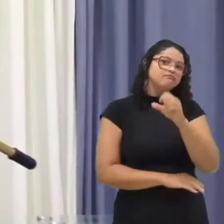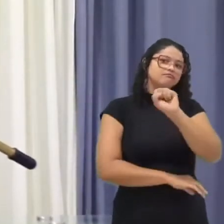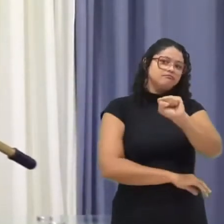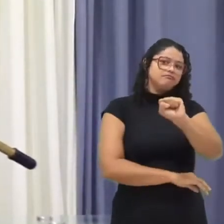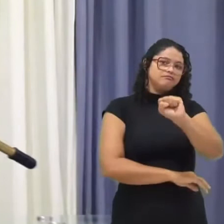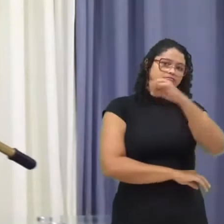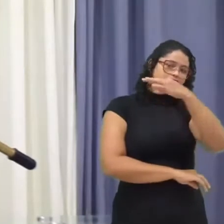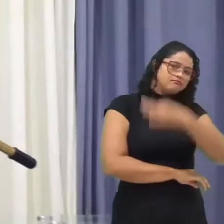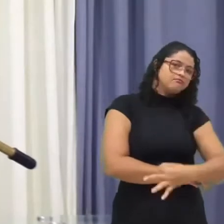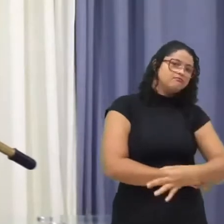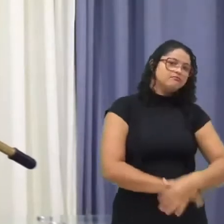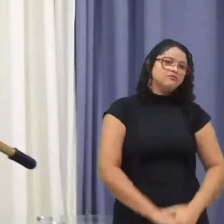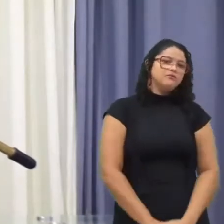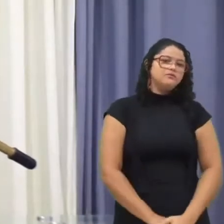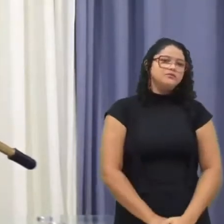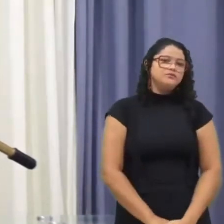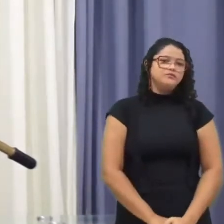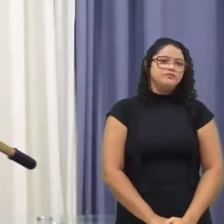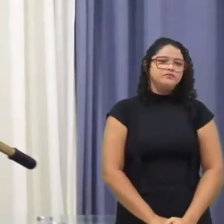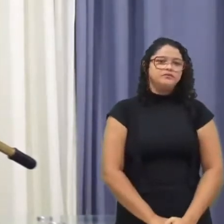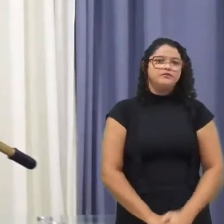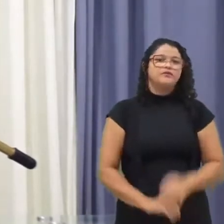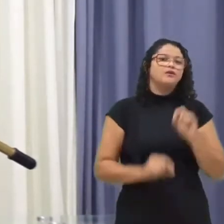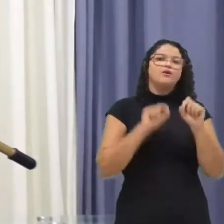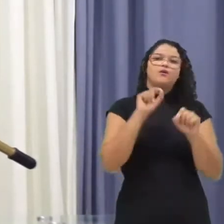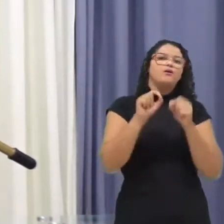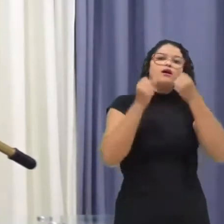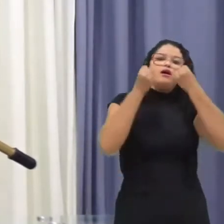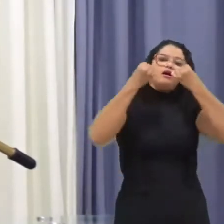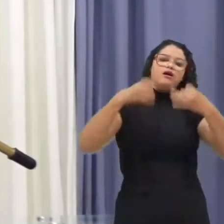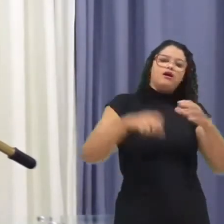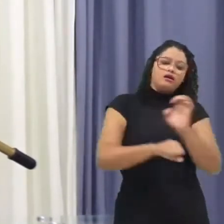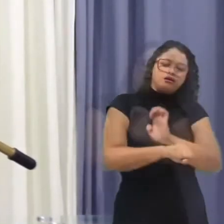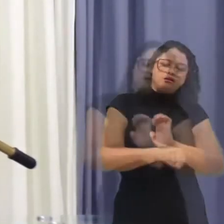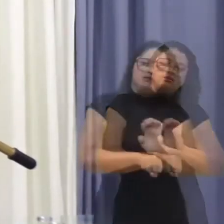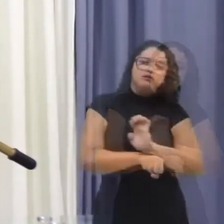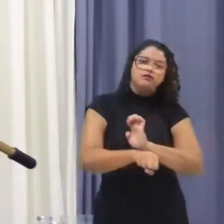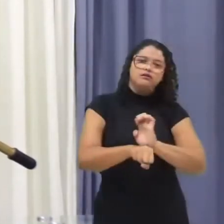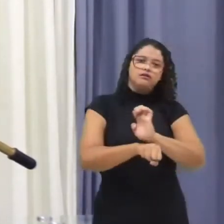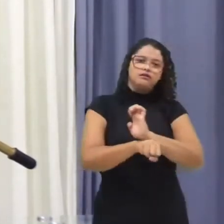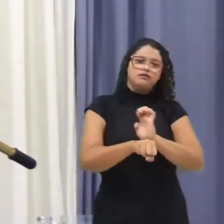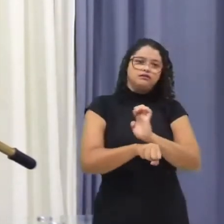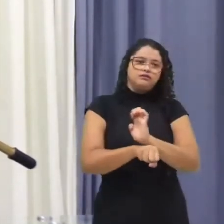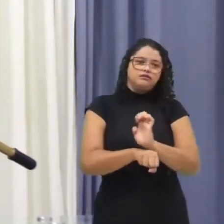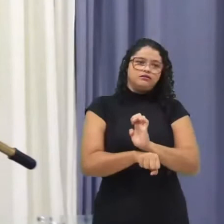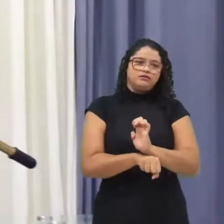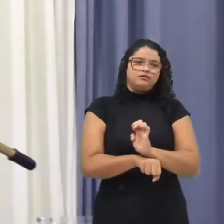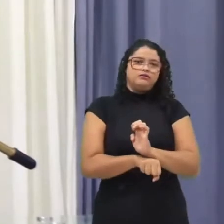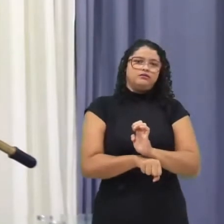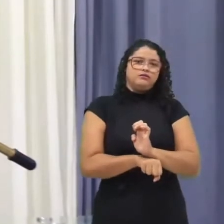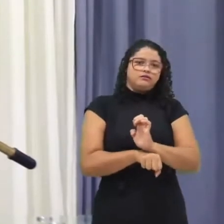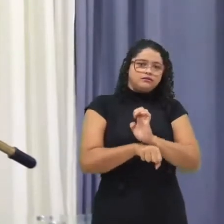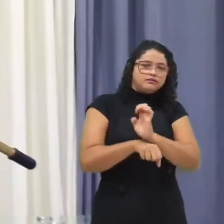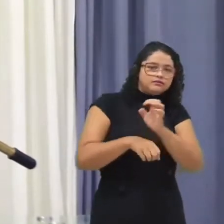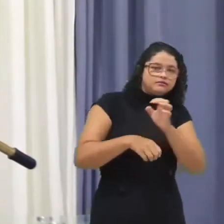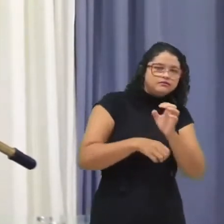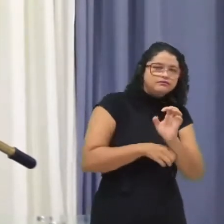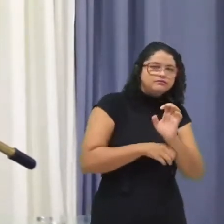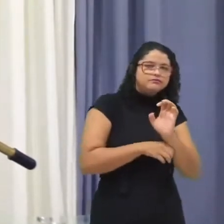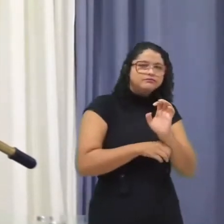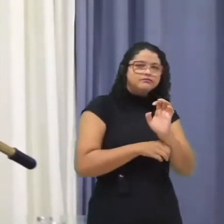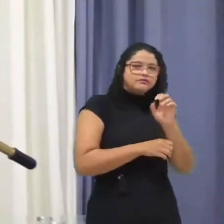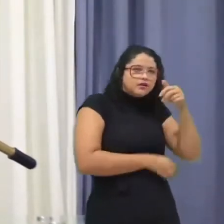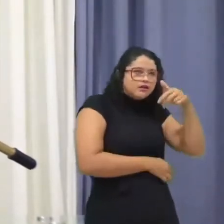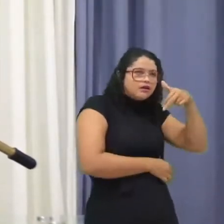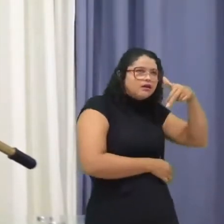O que é que diz Efésios 4:8? Por isso diz: quando ele subiu às